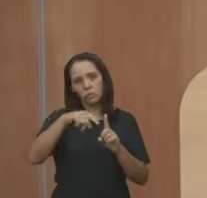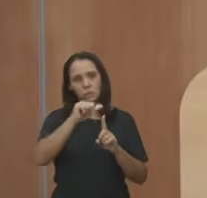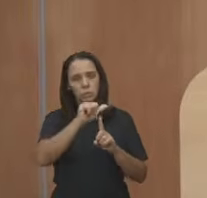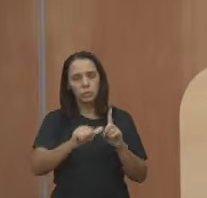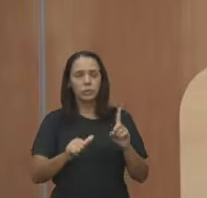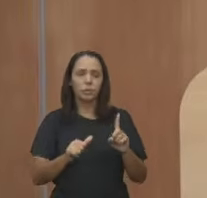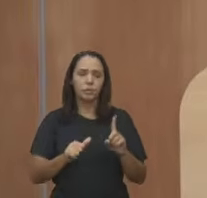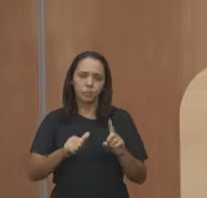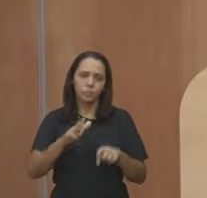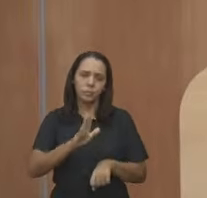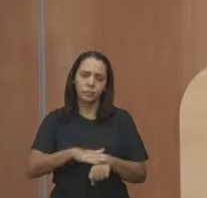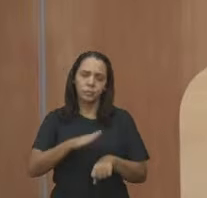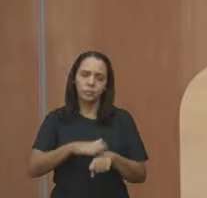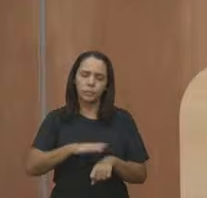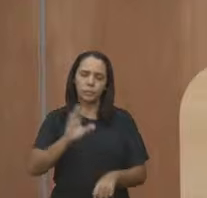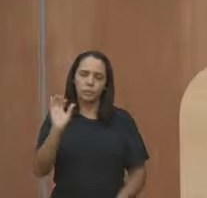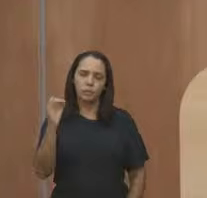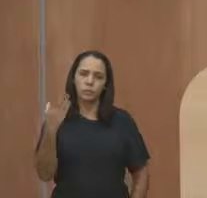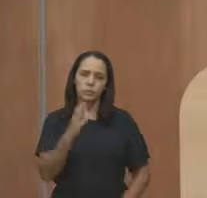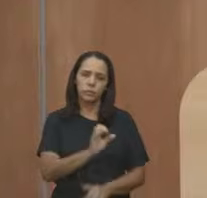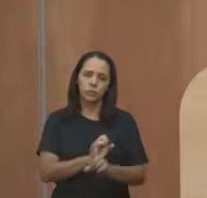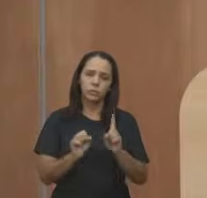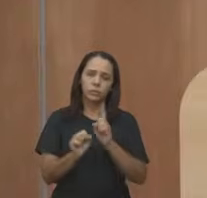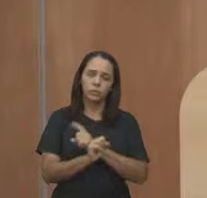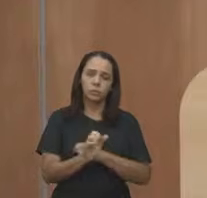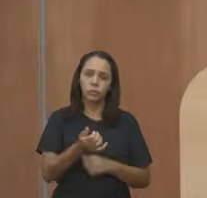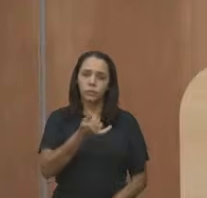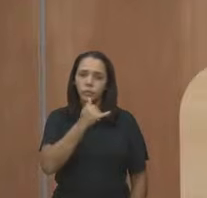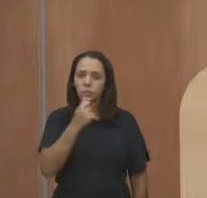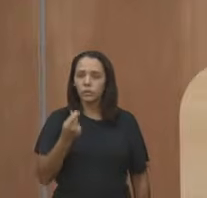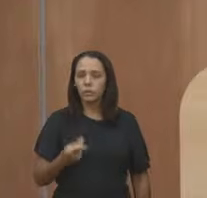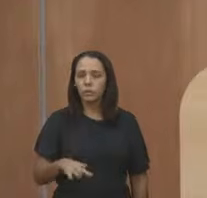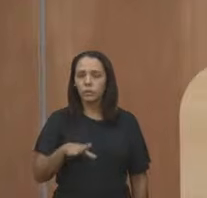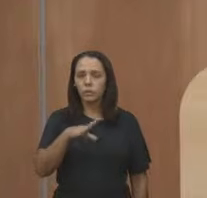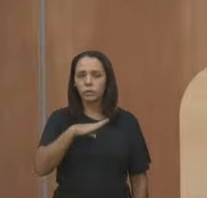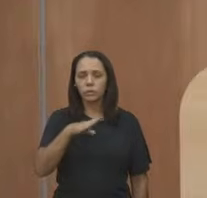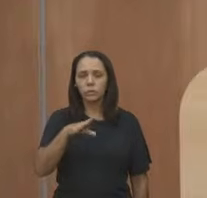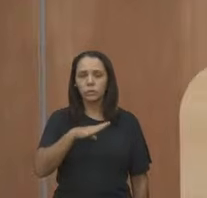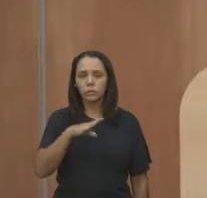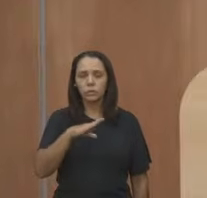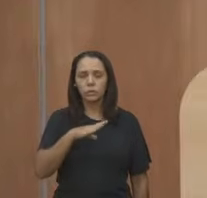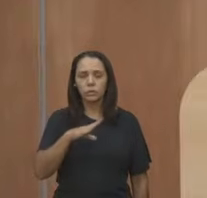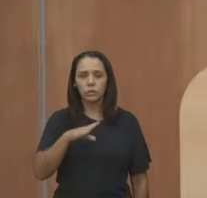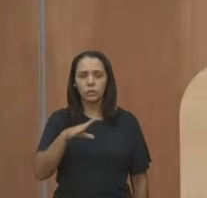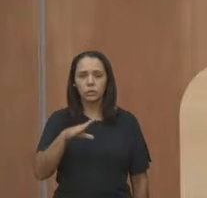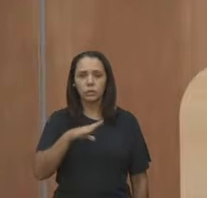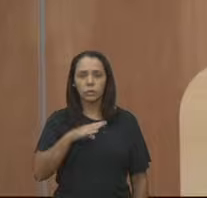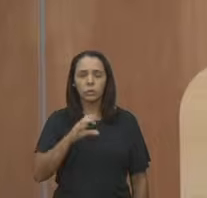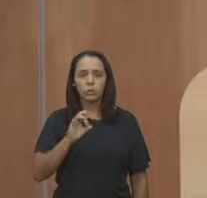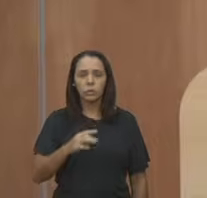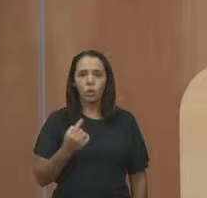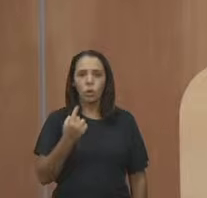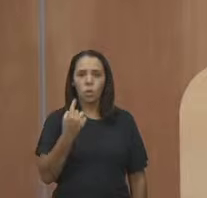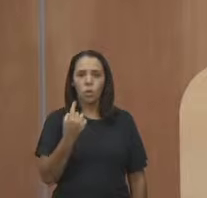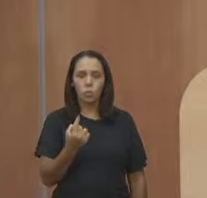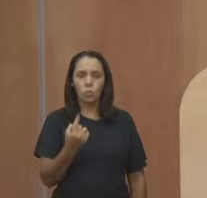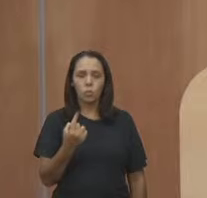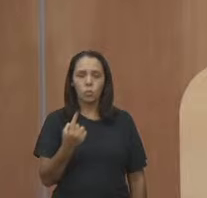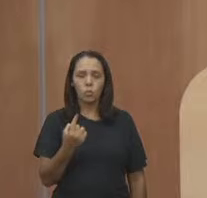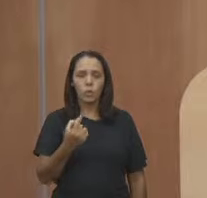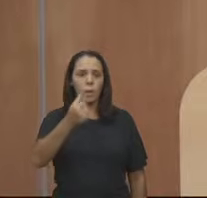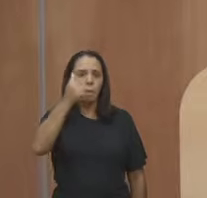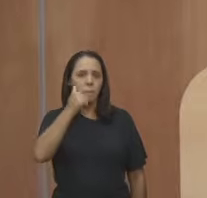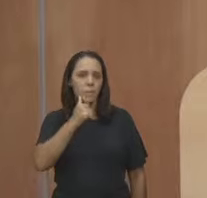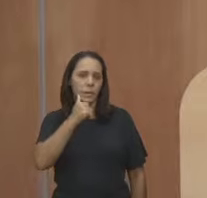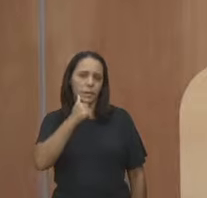vez mais presente na nossa sociedade de forma muito triste. Aqui em Jacareí mesmo, vereadora, a gente infelizmente só tem uma vereadora mulher, o que mostra a